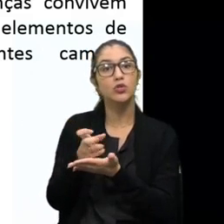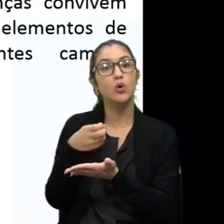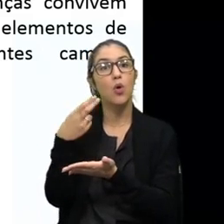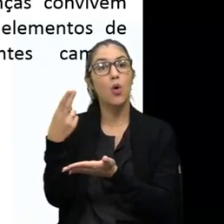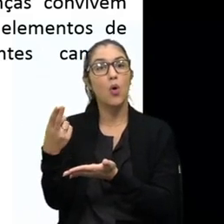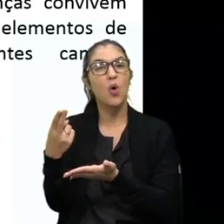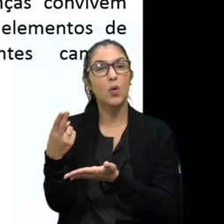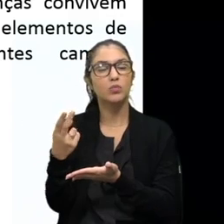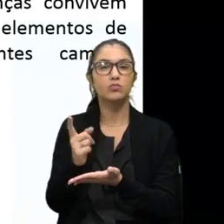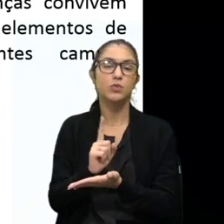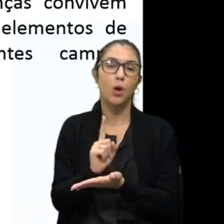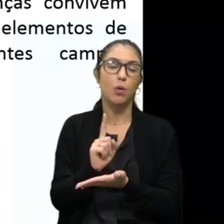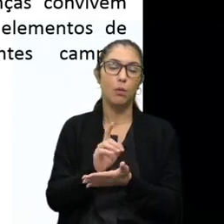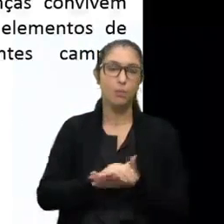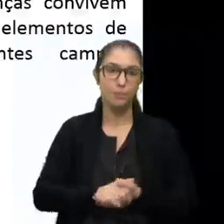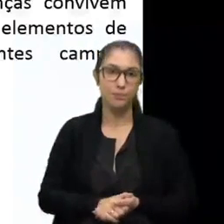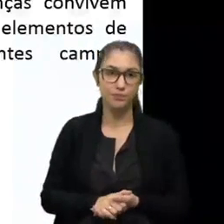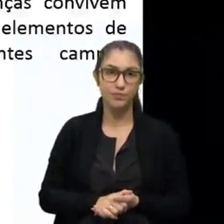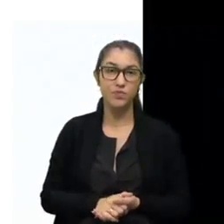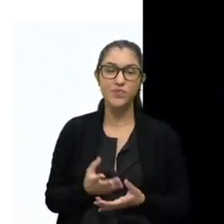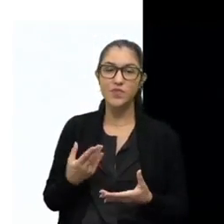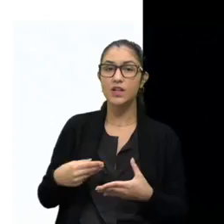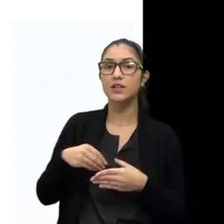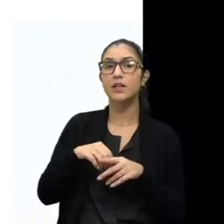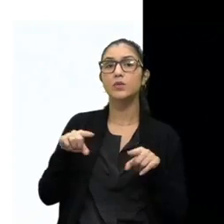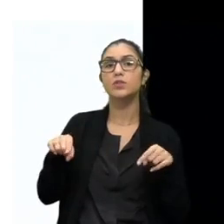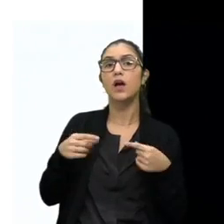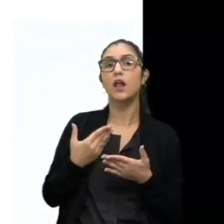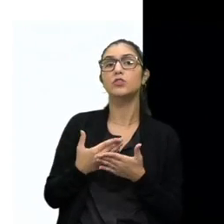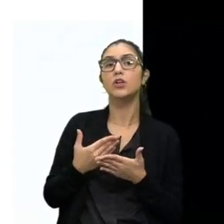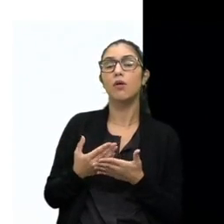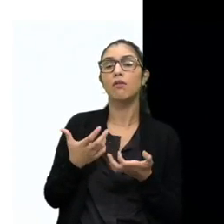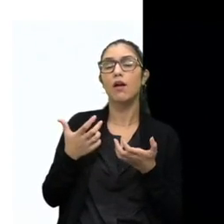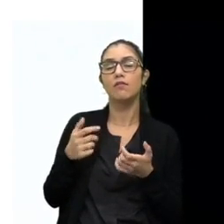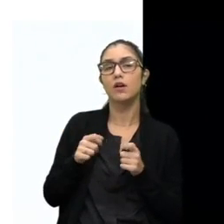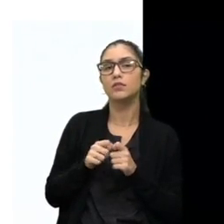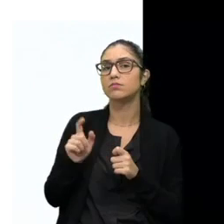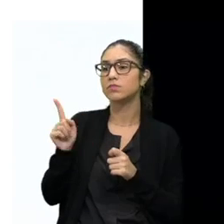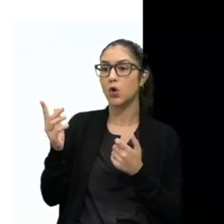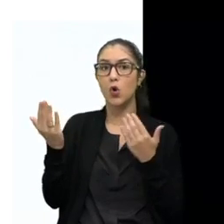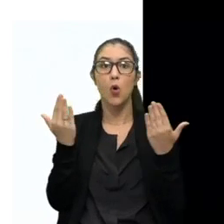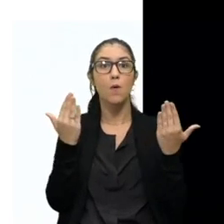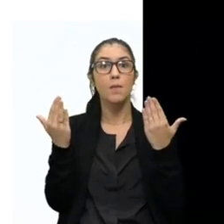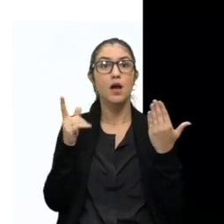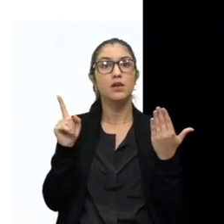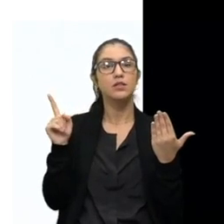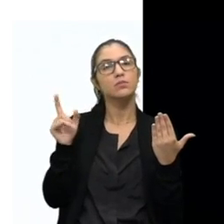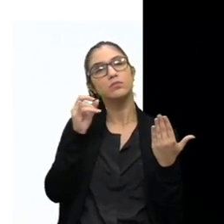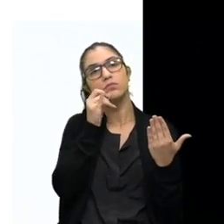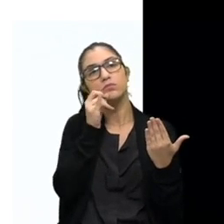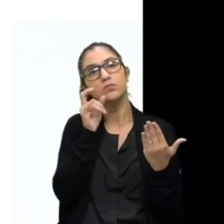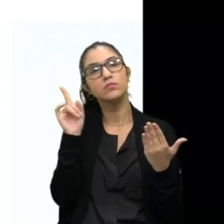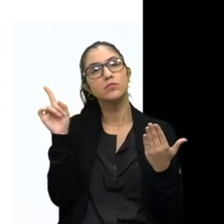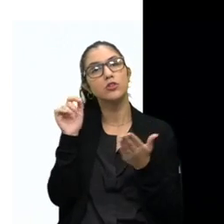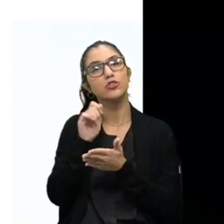ou quantidades não contínuas. E dentro da sala de aula, se a gente quer trabalhar comparação, por exemplo, essa atividade. Eu